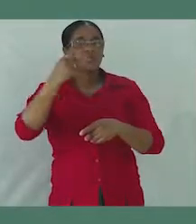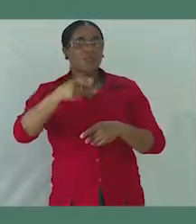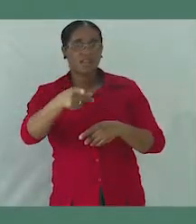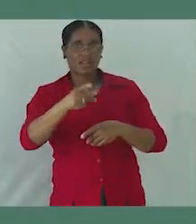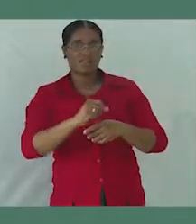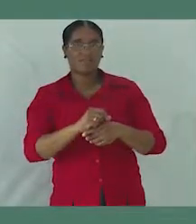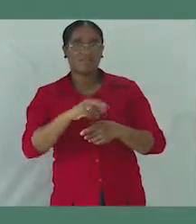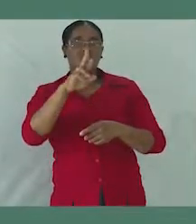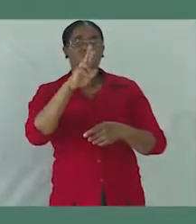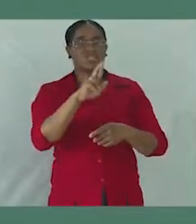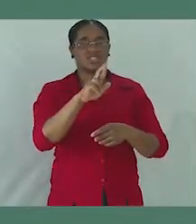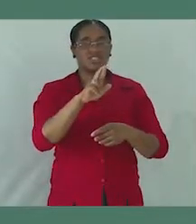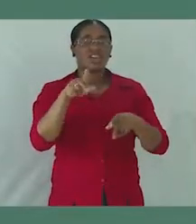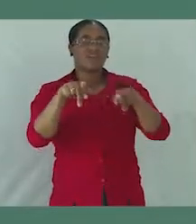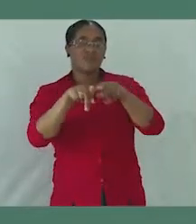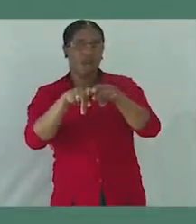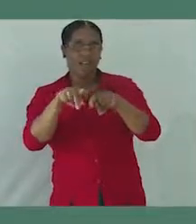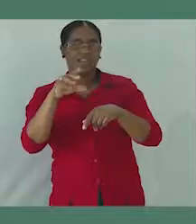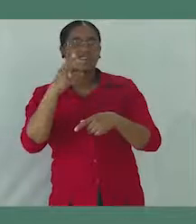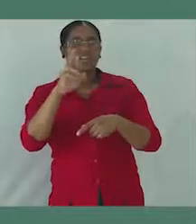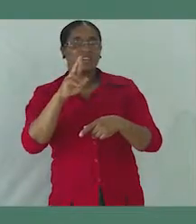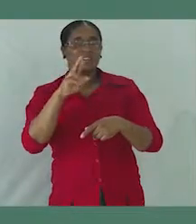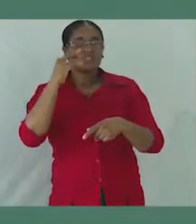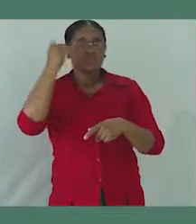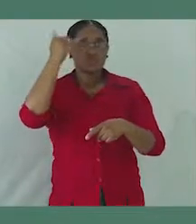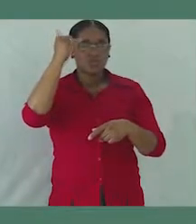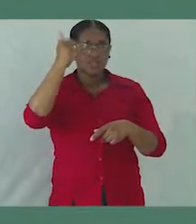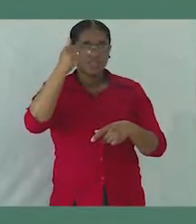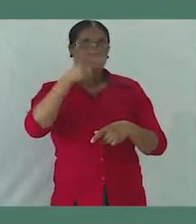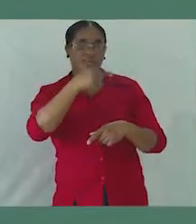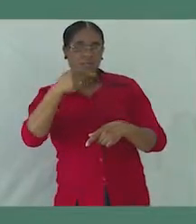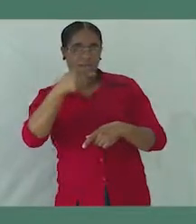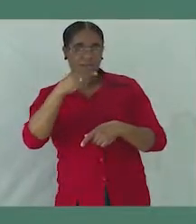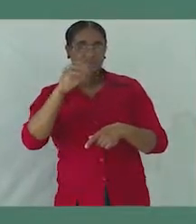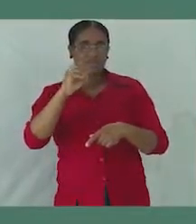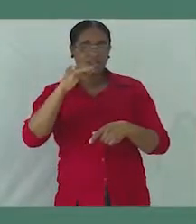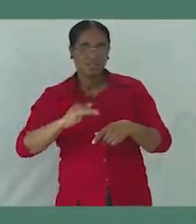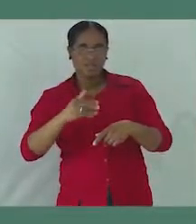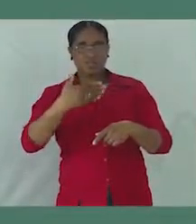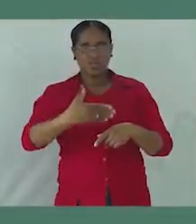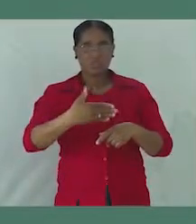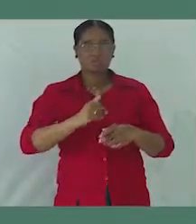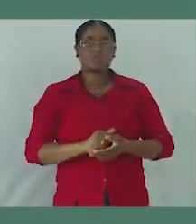com x é igual a raiz quadrada de menos 0 sobre 1.